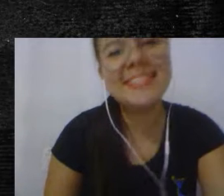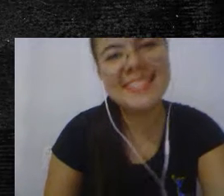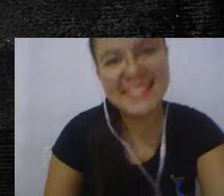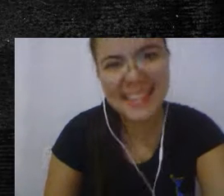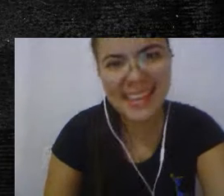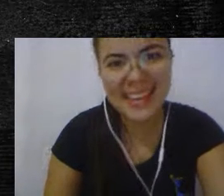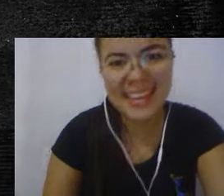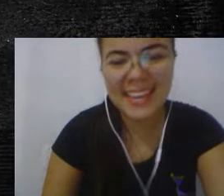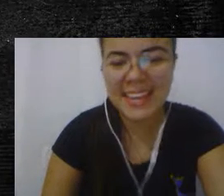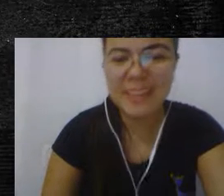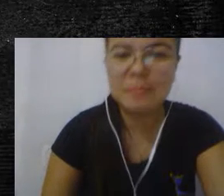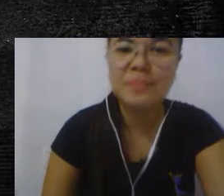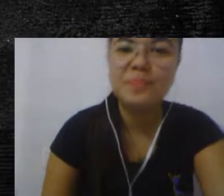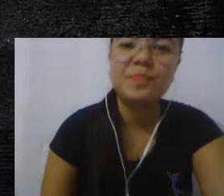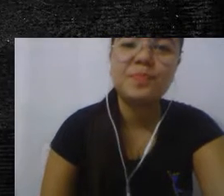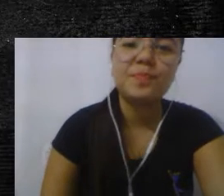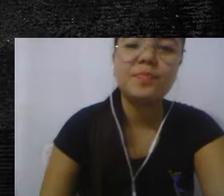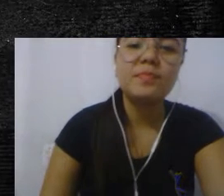Z.